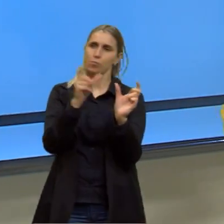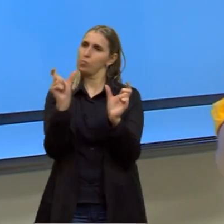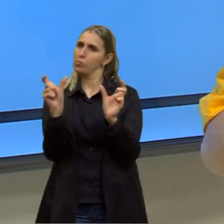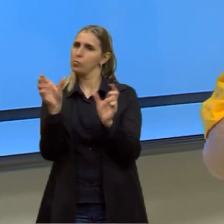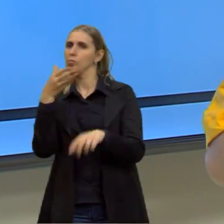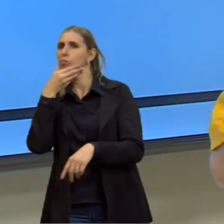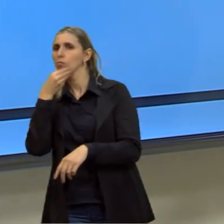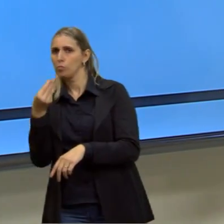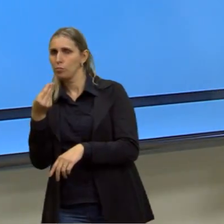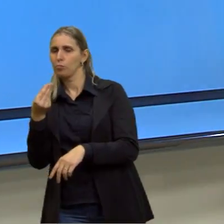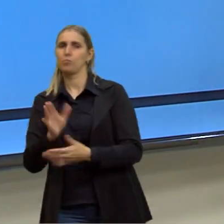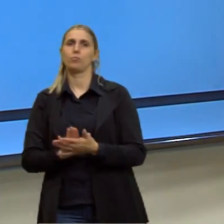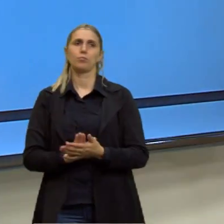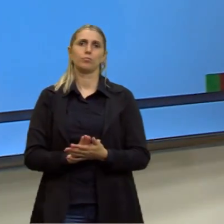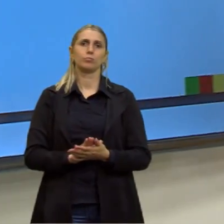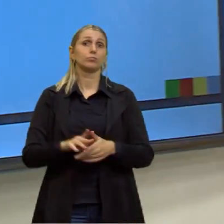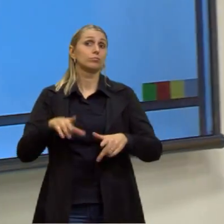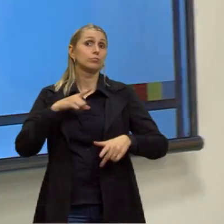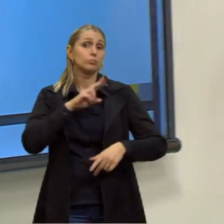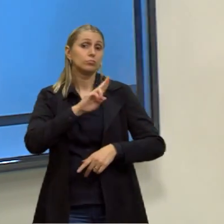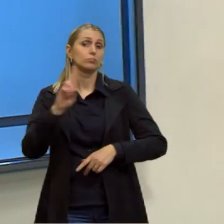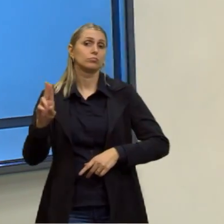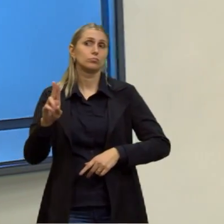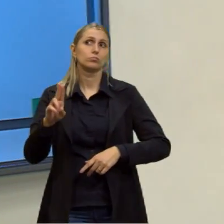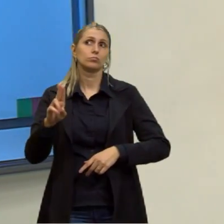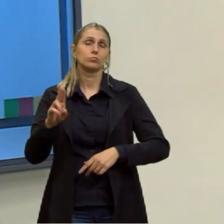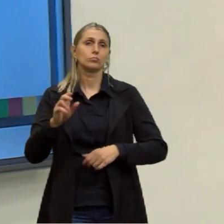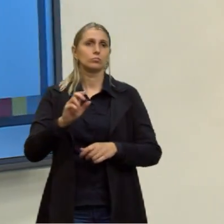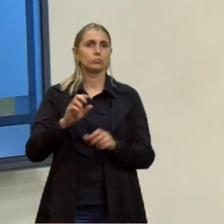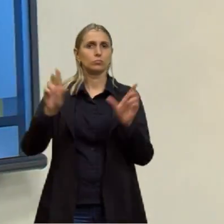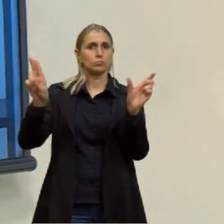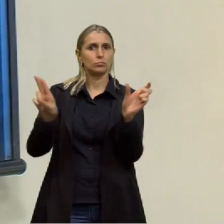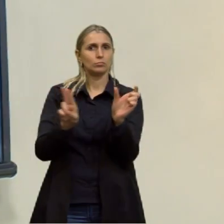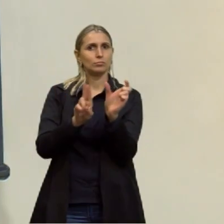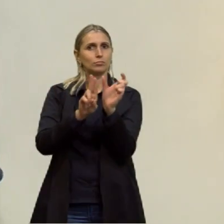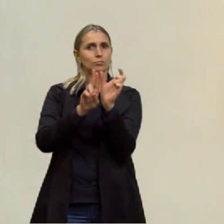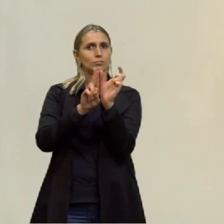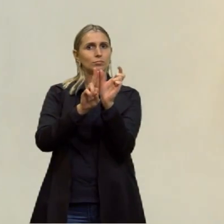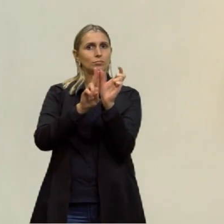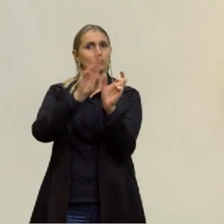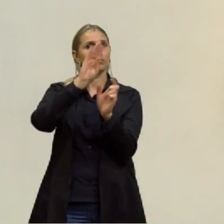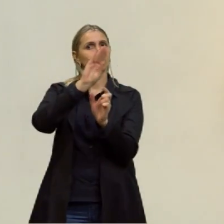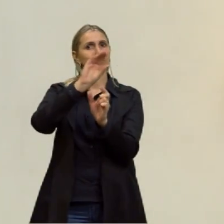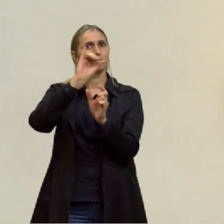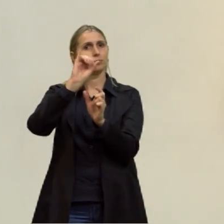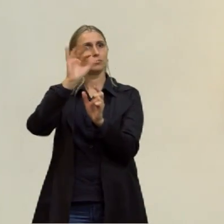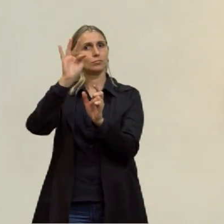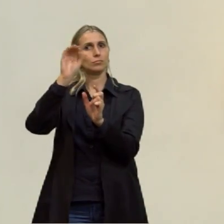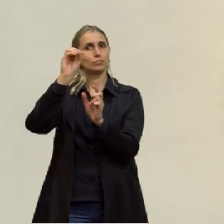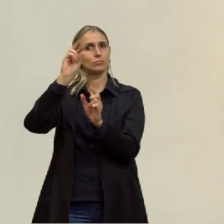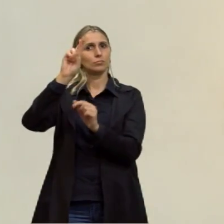e outra para o masculino a gente vai chamar isso daqui de substantivos biformes